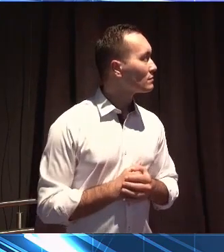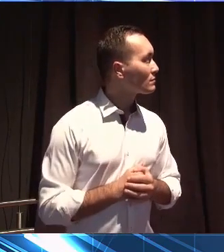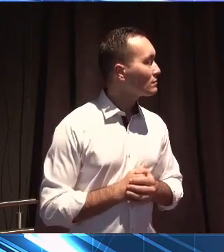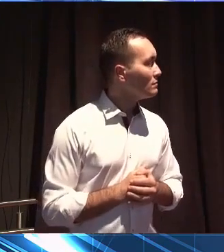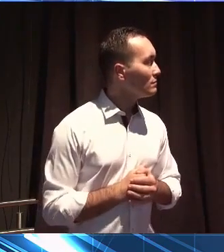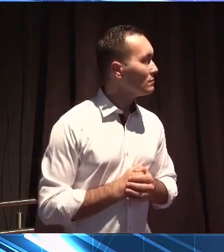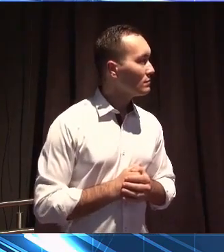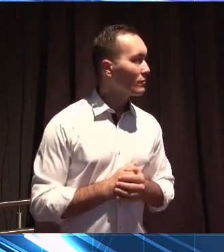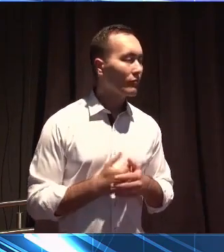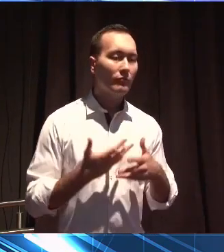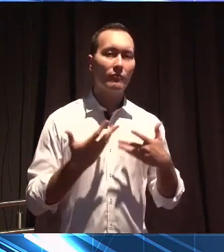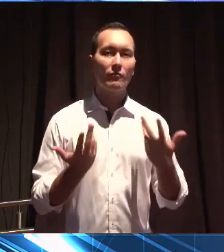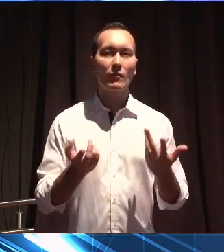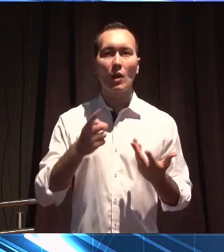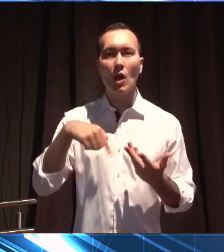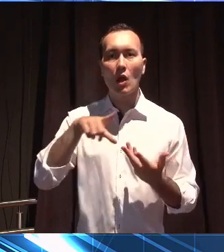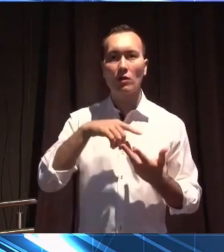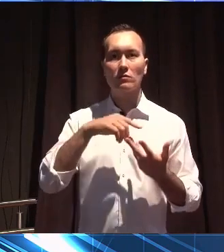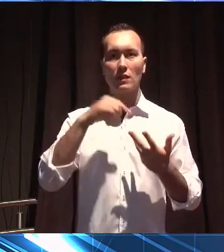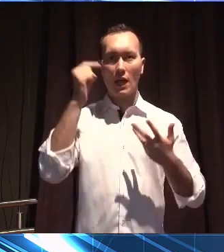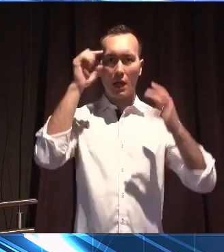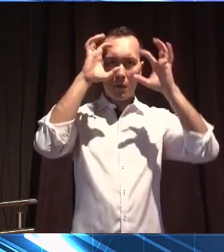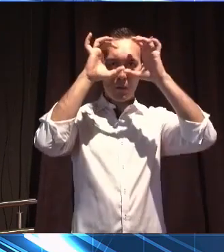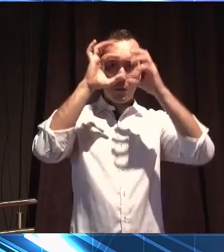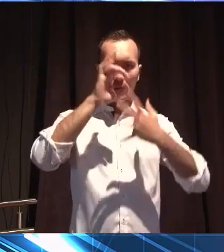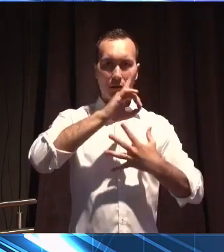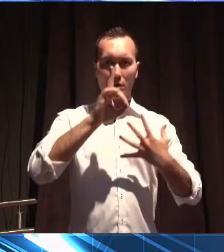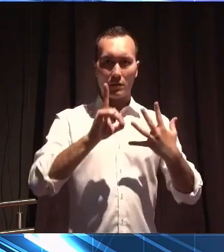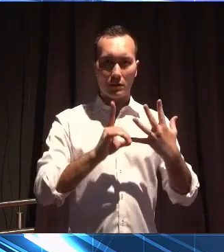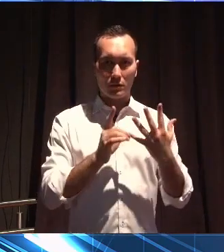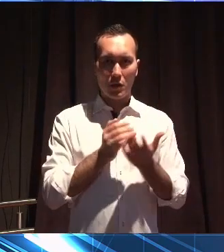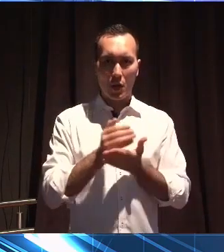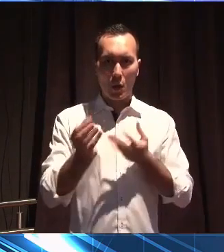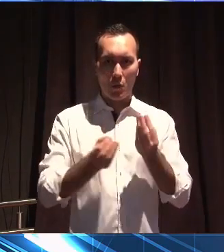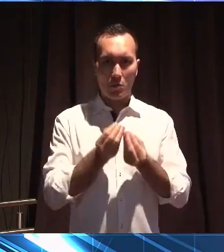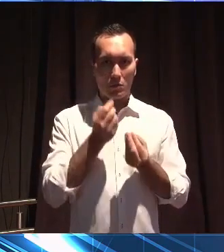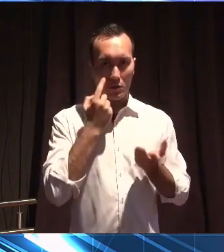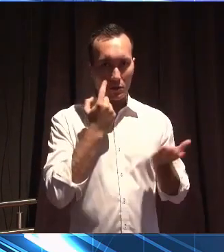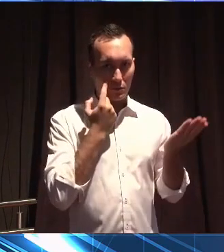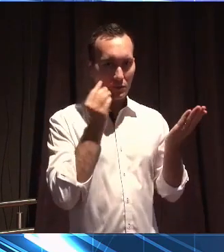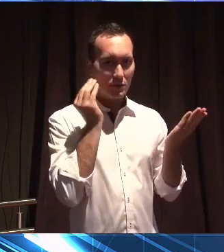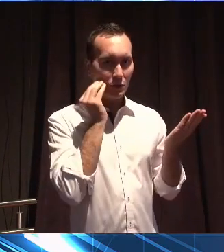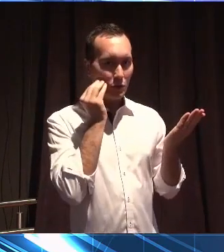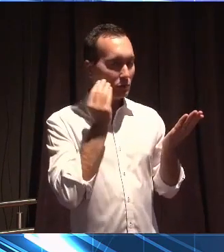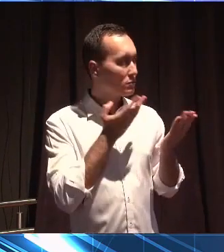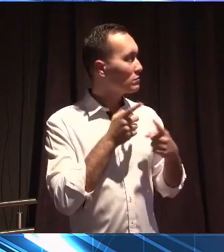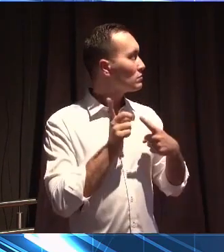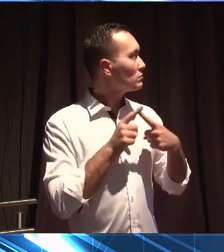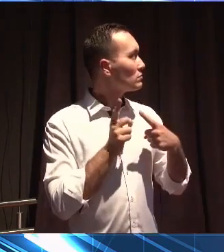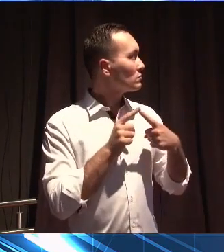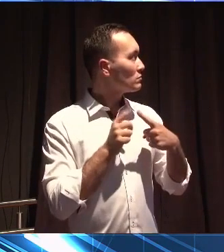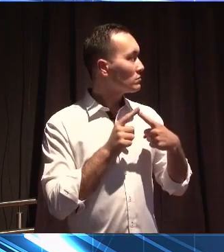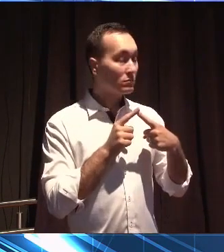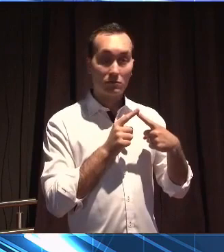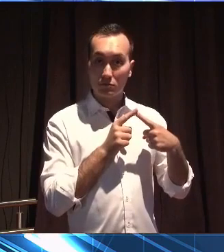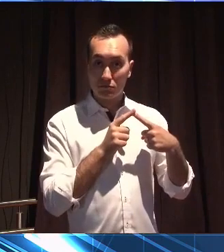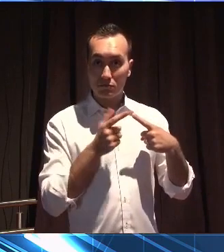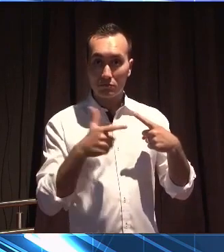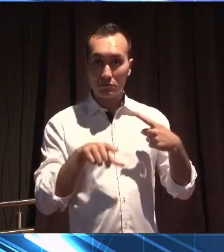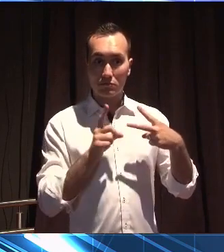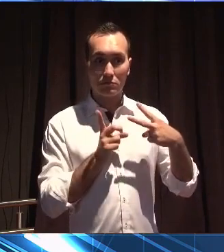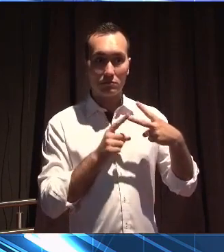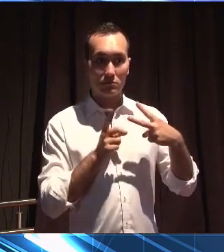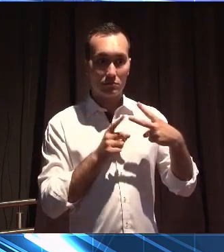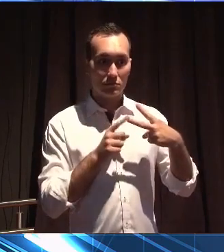Então, no geral, onde a gente começa com dados neurais? O eletroencefalograma, que é o clássico que eu acabei citando, tomografias